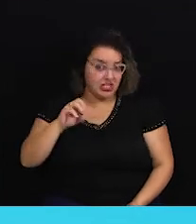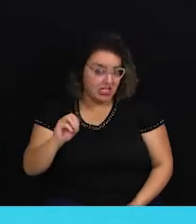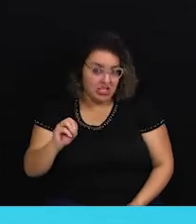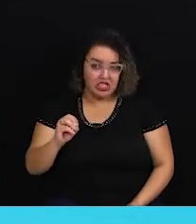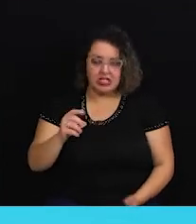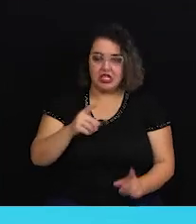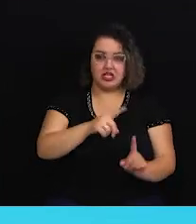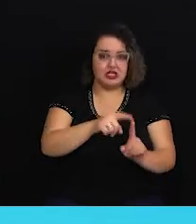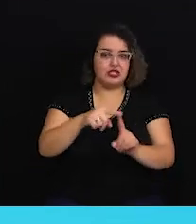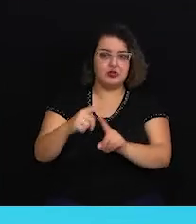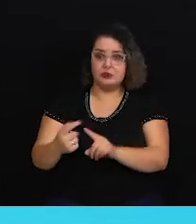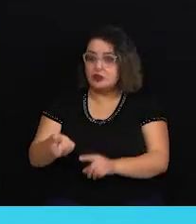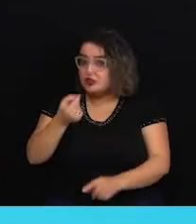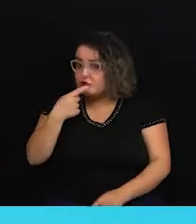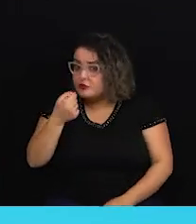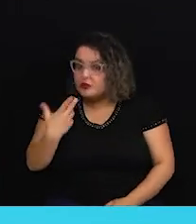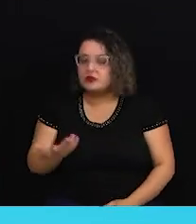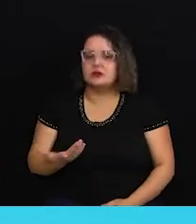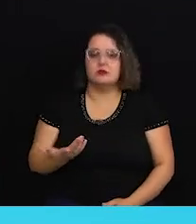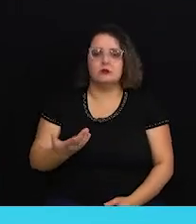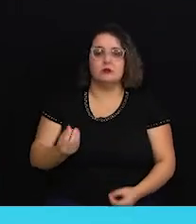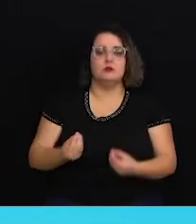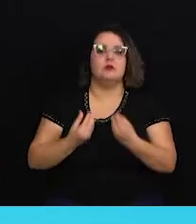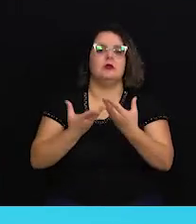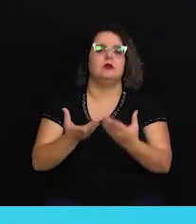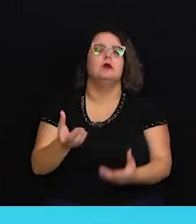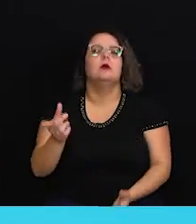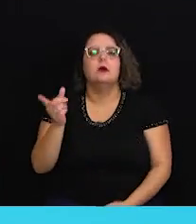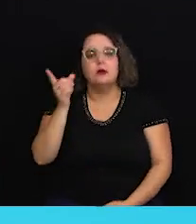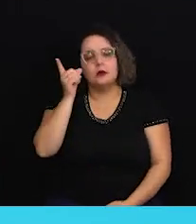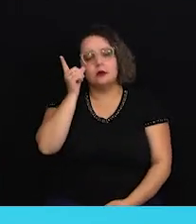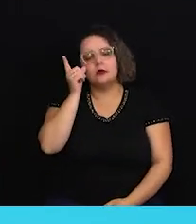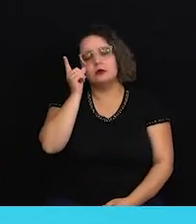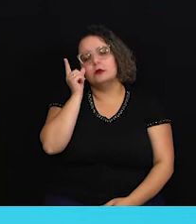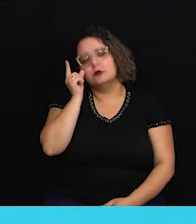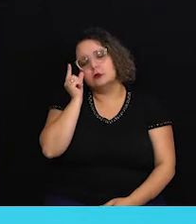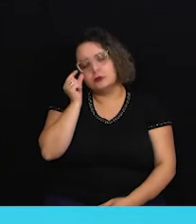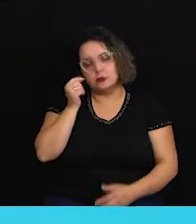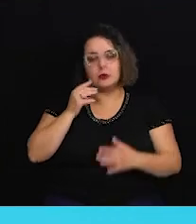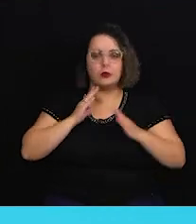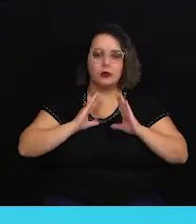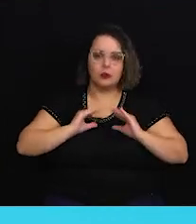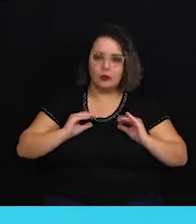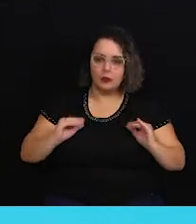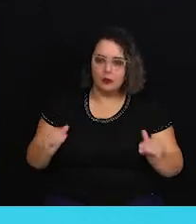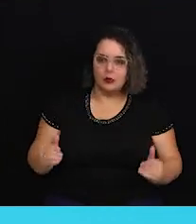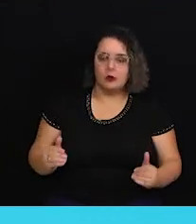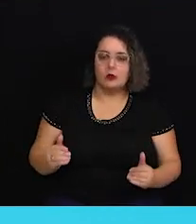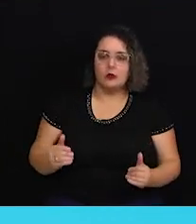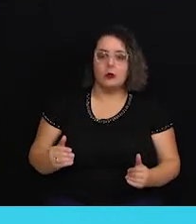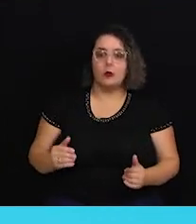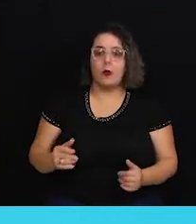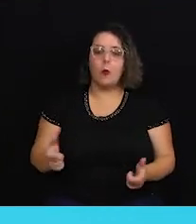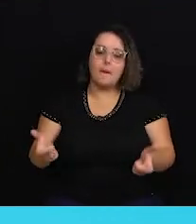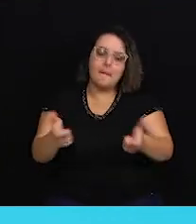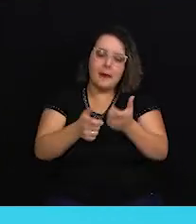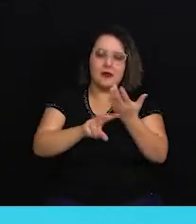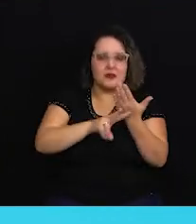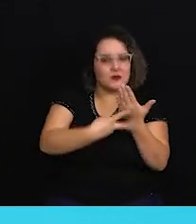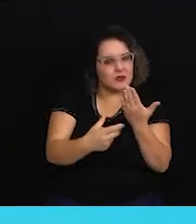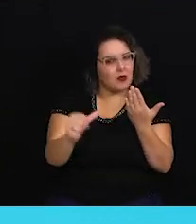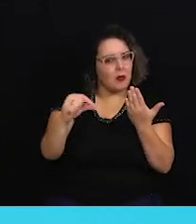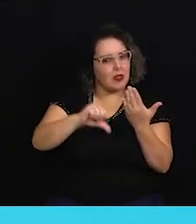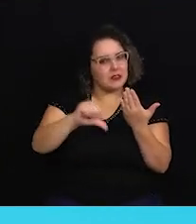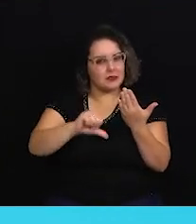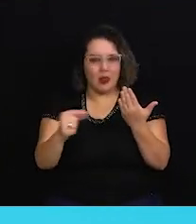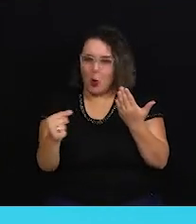medicamentos diferentes para proporcionar o alívio para aquele paciente, o conforto, com menos efeitos colaterais. Então,